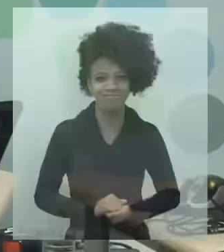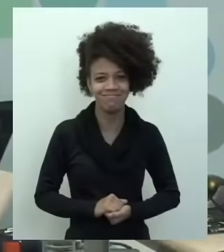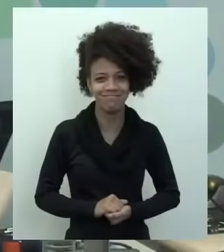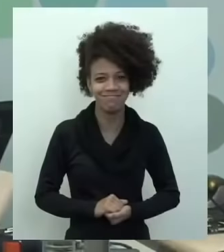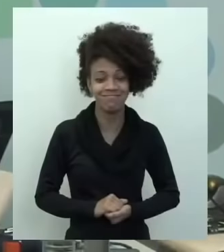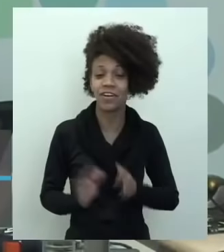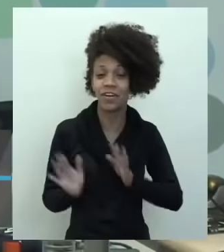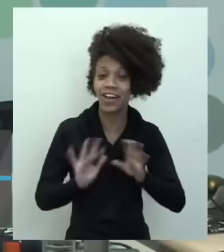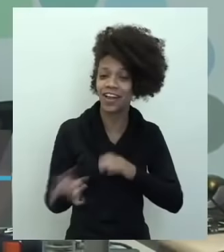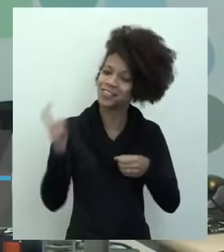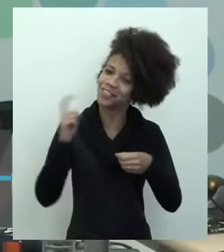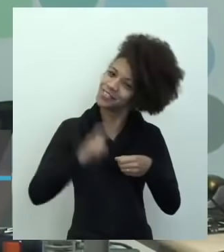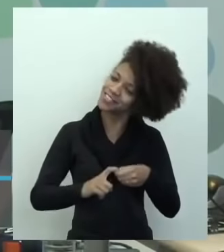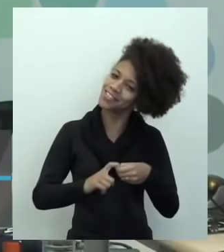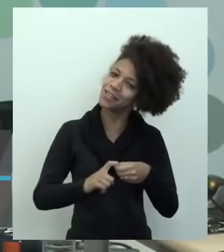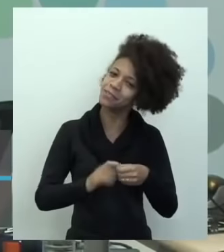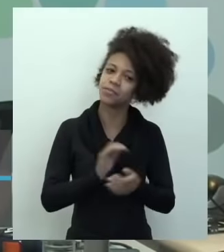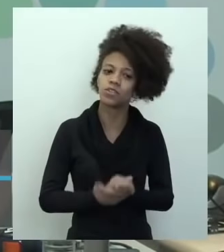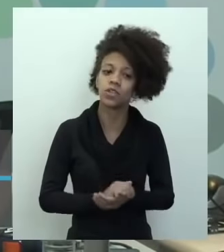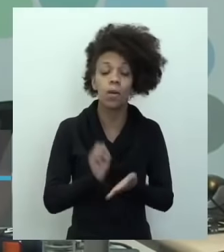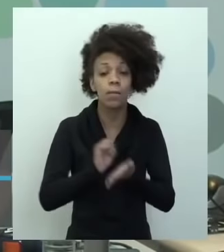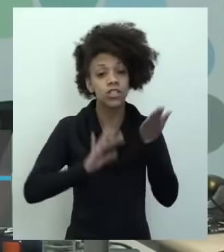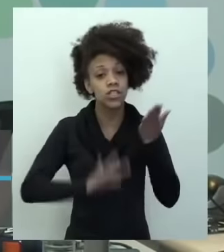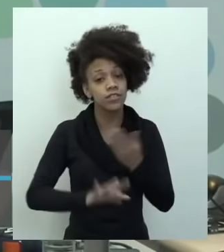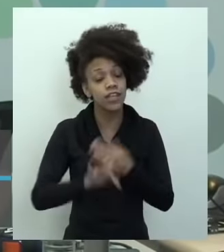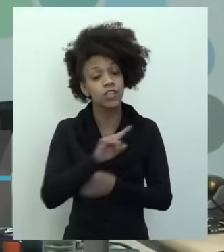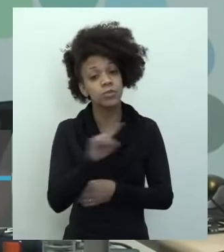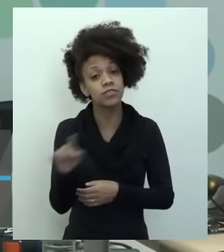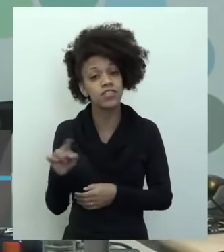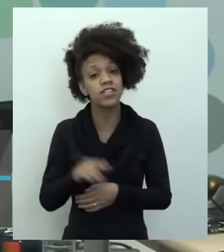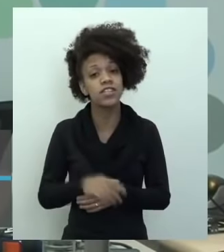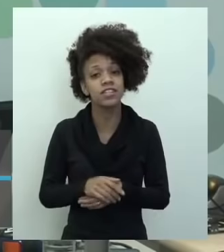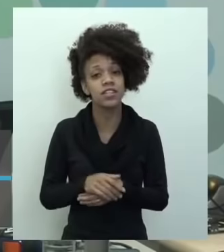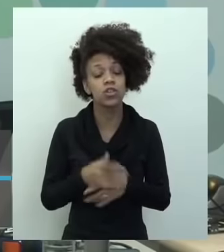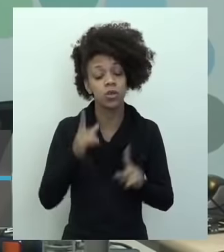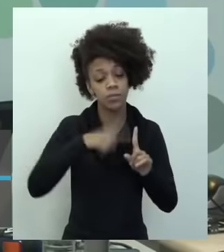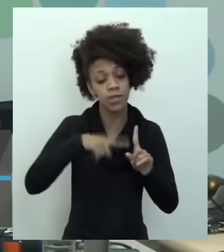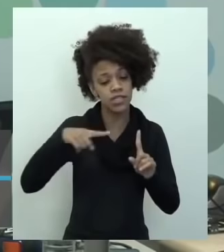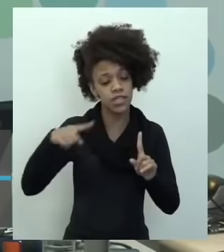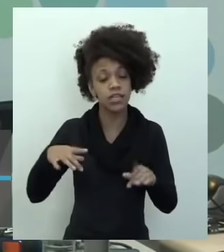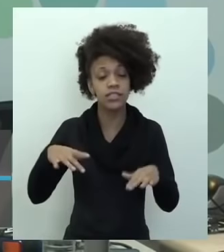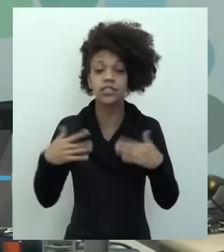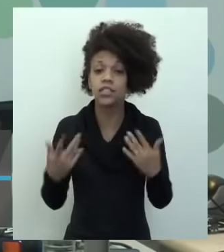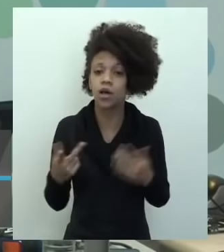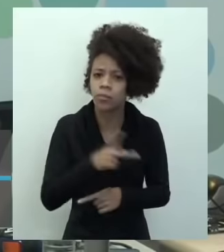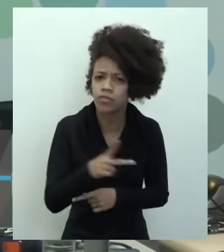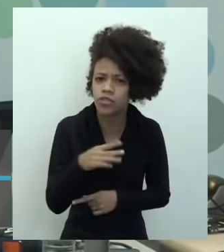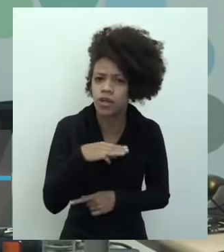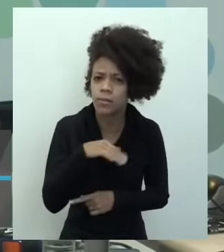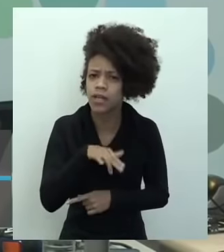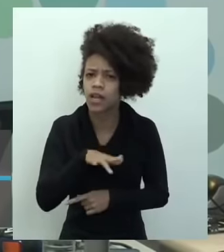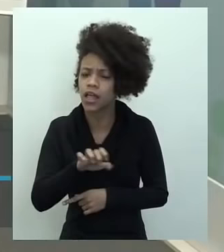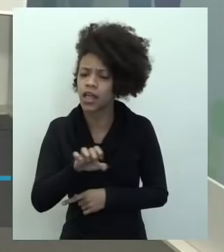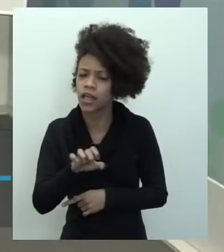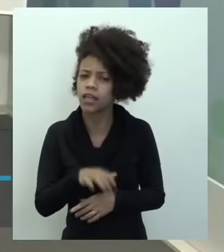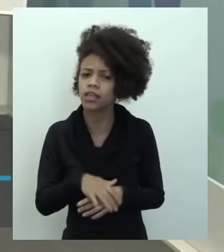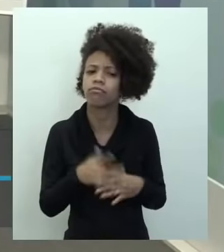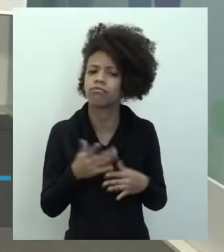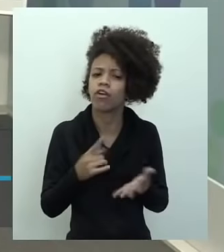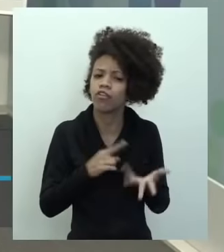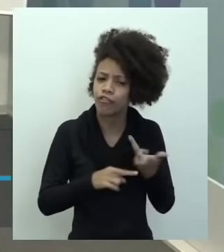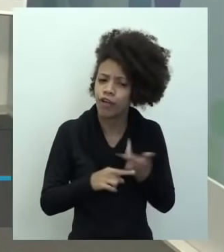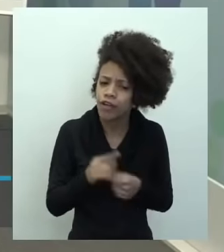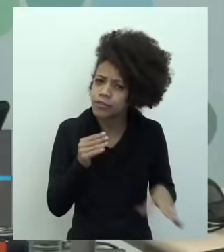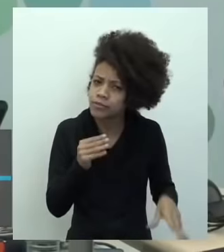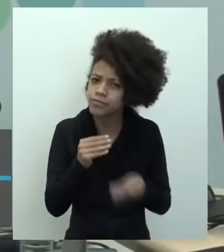Olá, voltamos, deixamos um exercício para vocês sobre escala. Então, professora Milene, muitas contribuições, gostaria